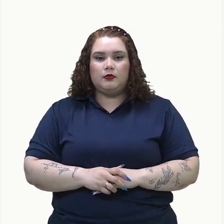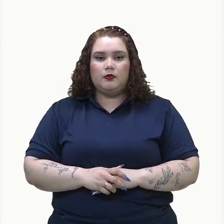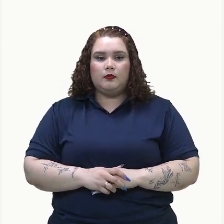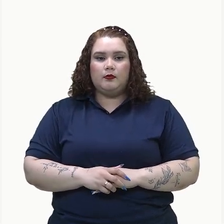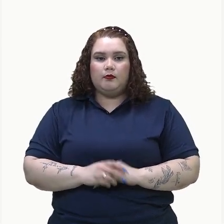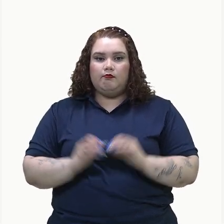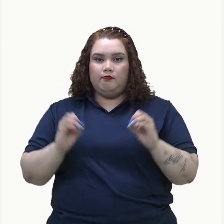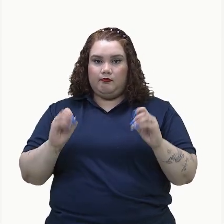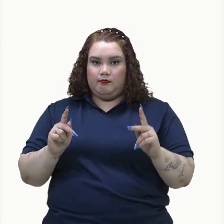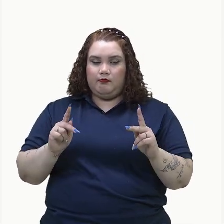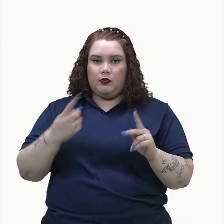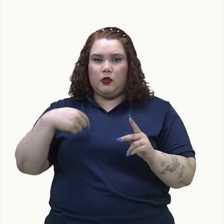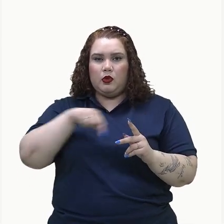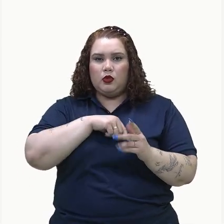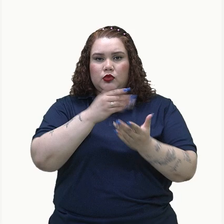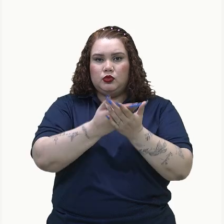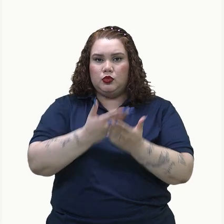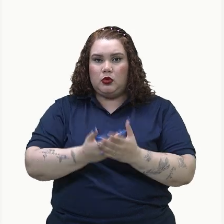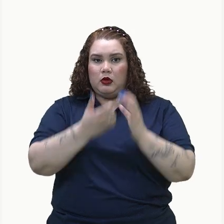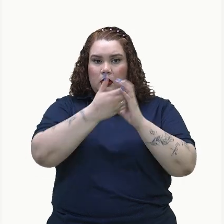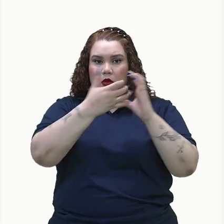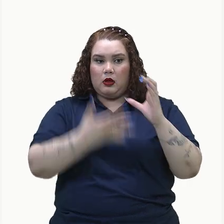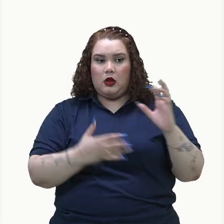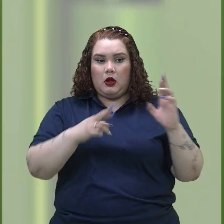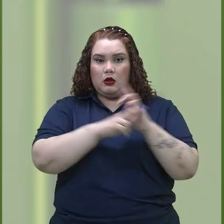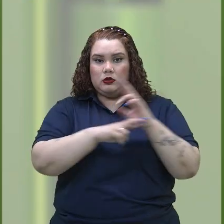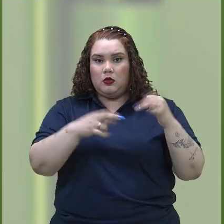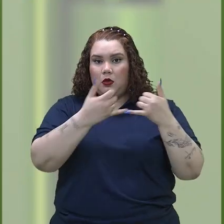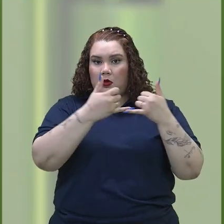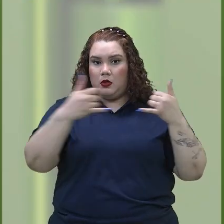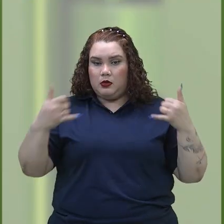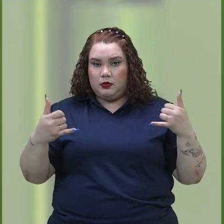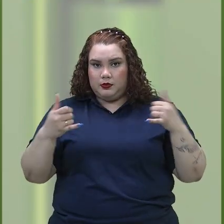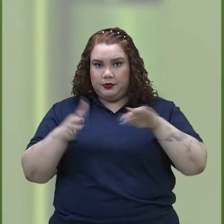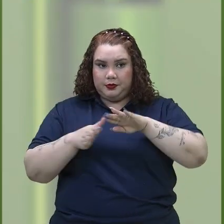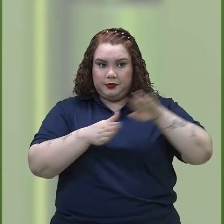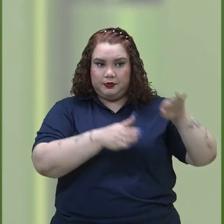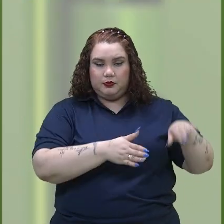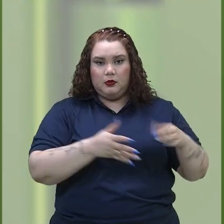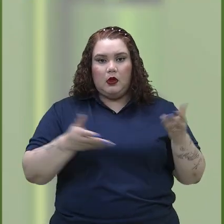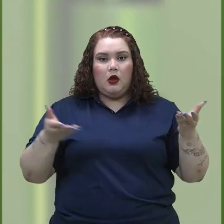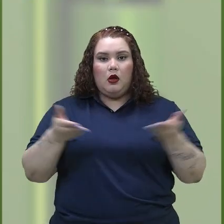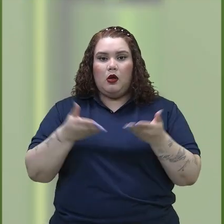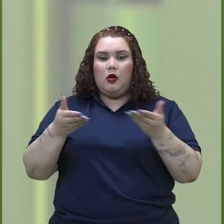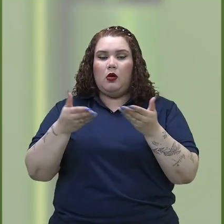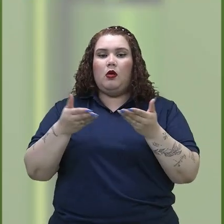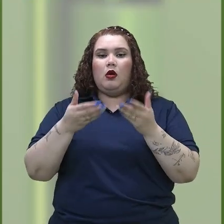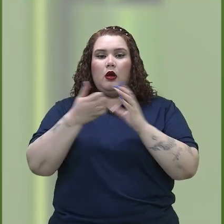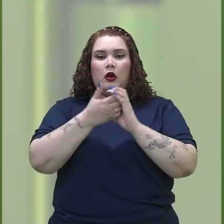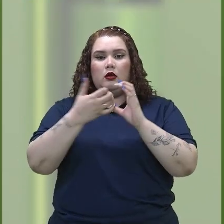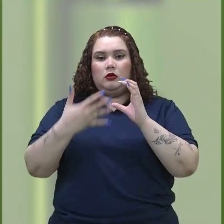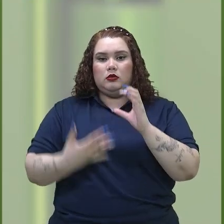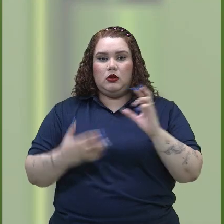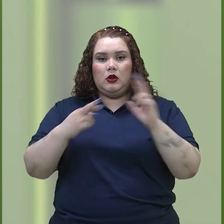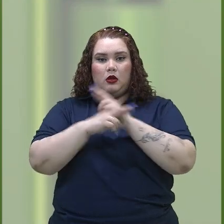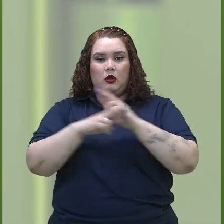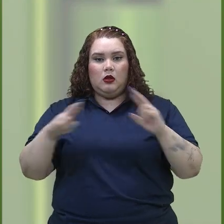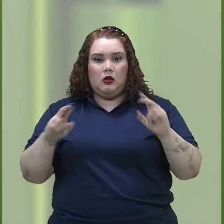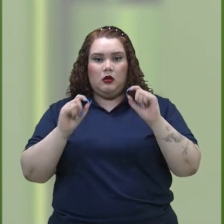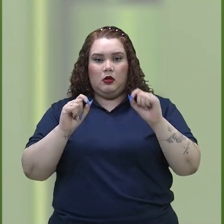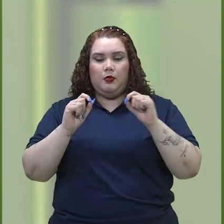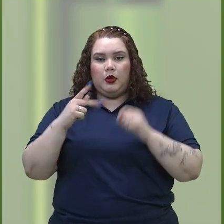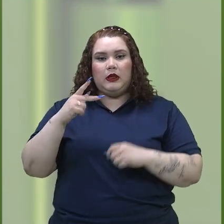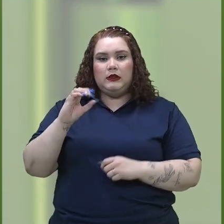Bem, aí nós vimos a característica relativa à corrente. Agora vamos ver a característica relativa à diferença de